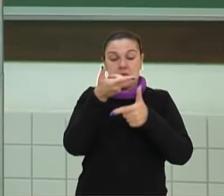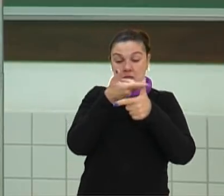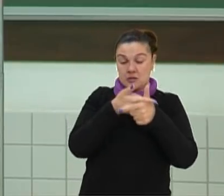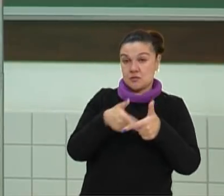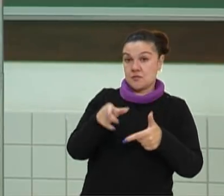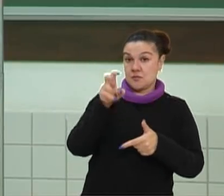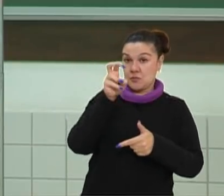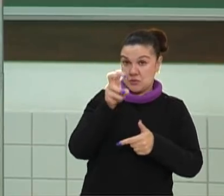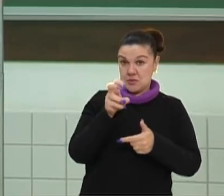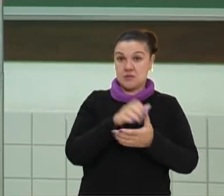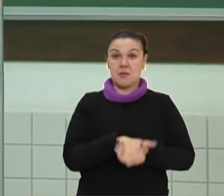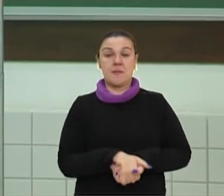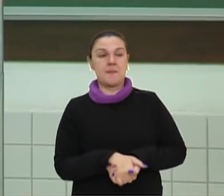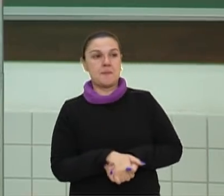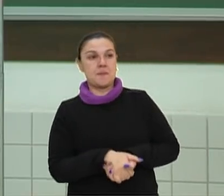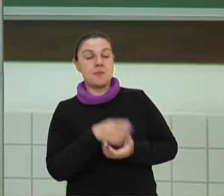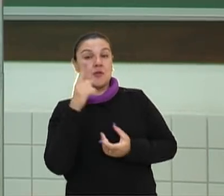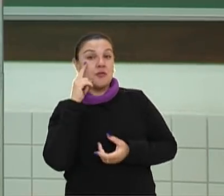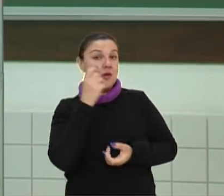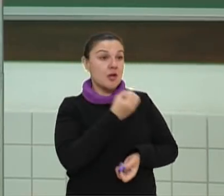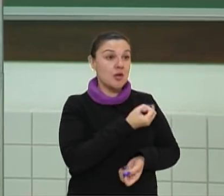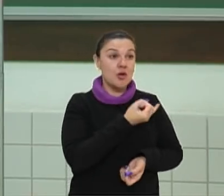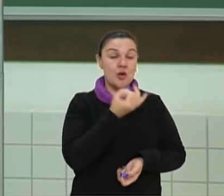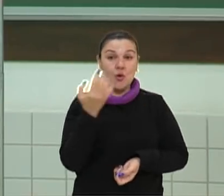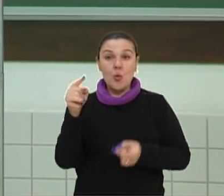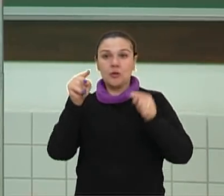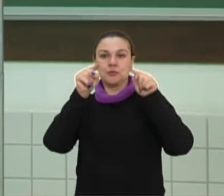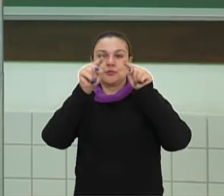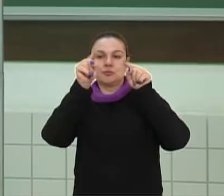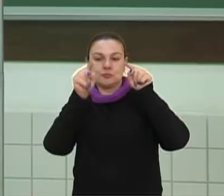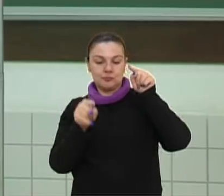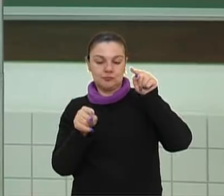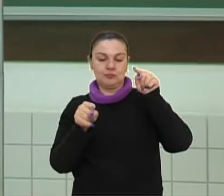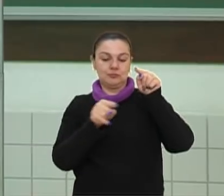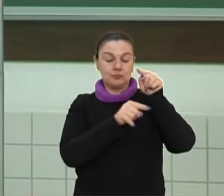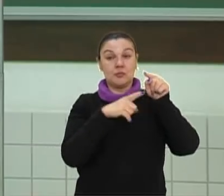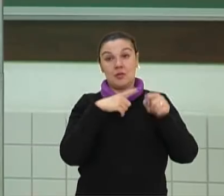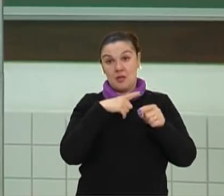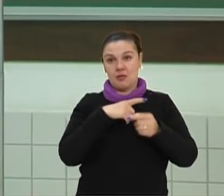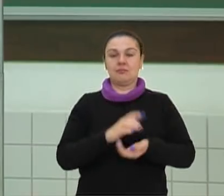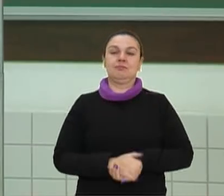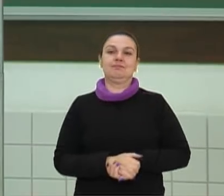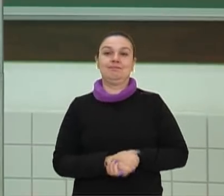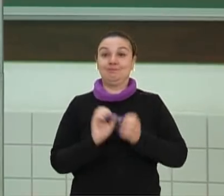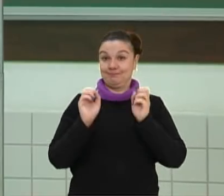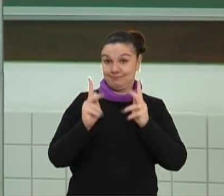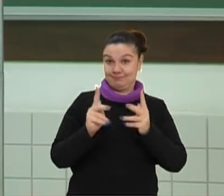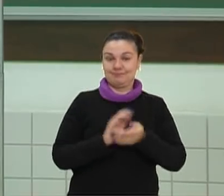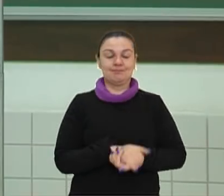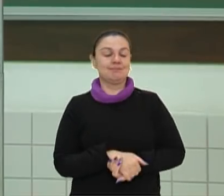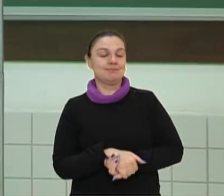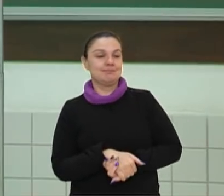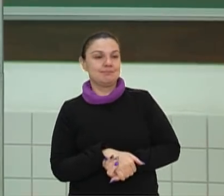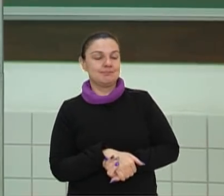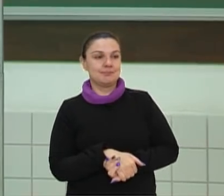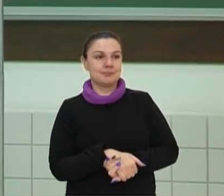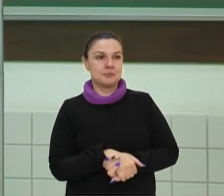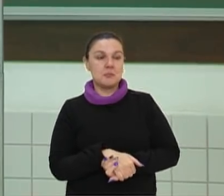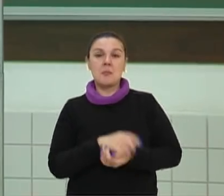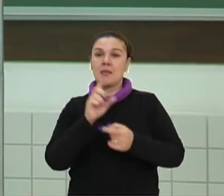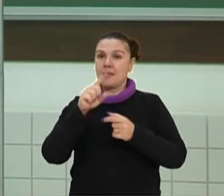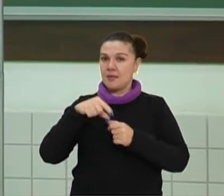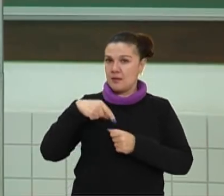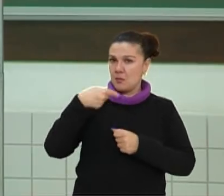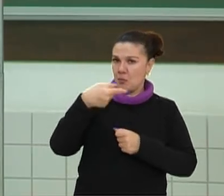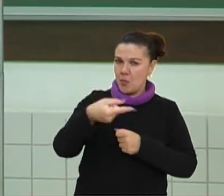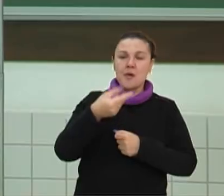por 5, aí eu vou ter a quantidade de lados desse polígono. E é isso que a gente vai fazer aqui no quadro, tá bom? E depois,